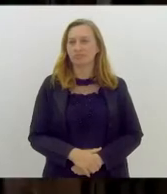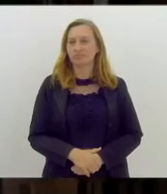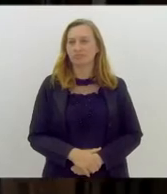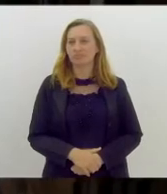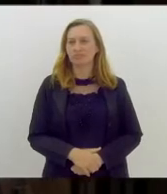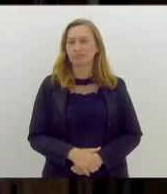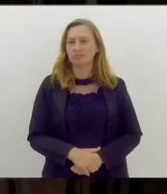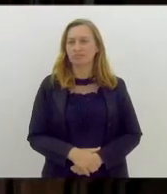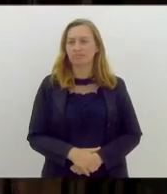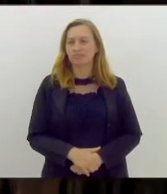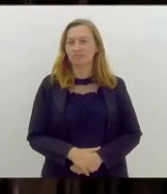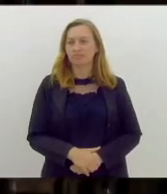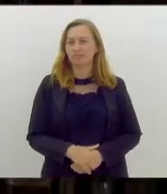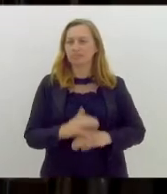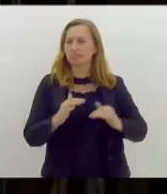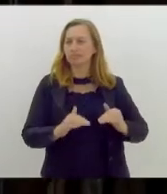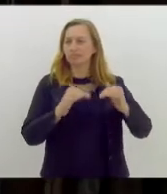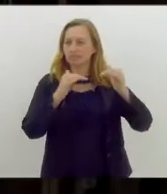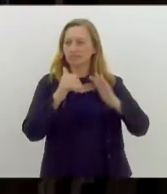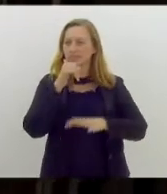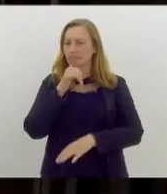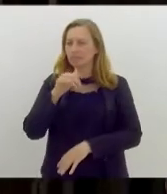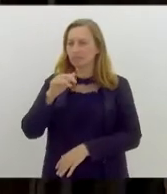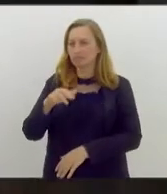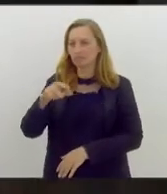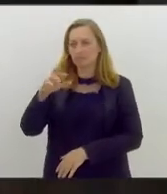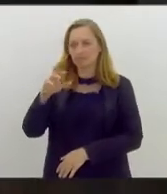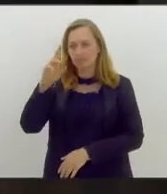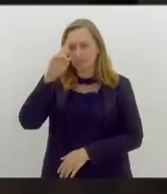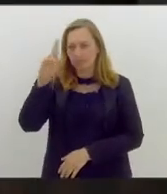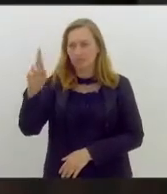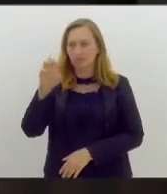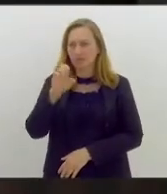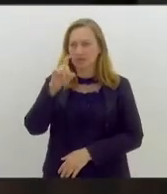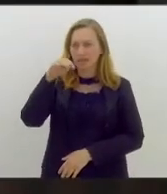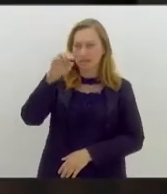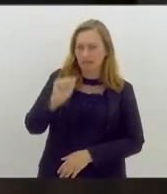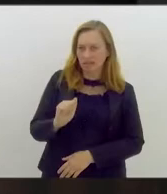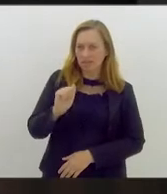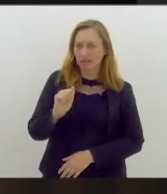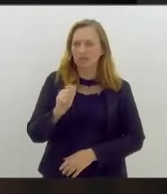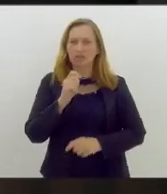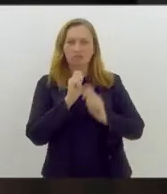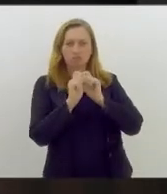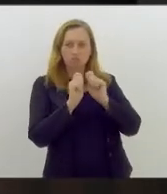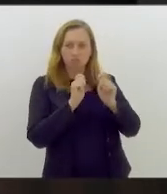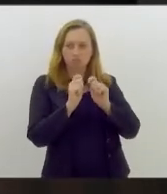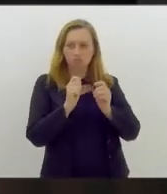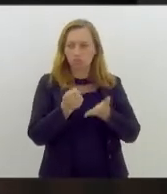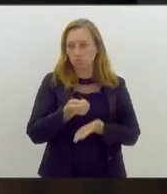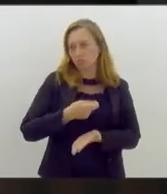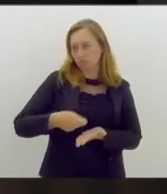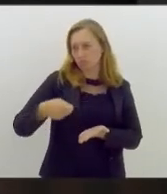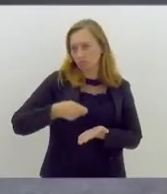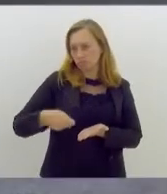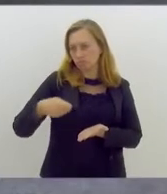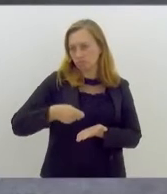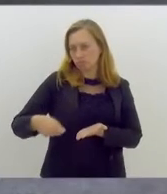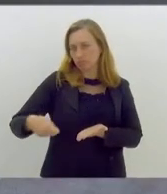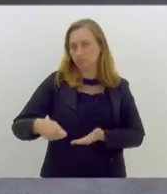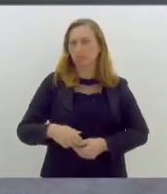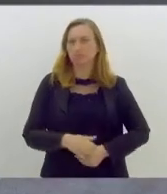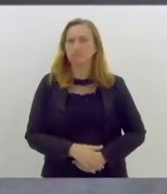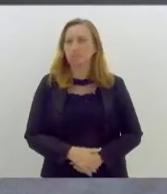A excelentíssima senhora Eliana Cruz, jornalista e escritora.